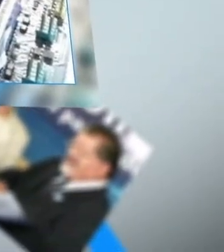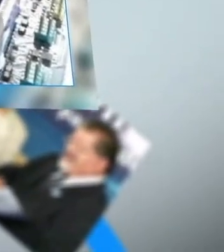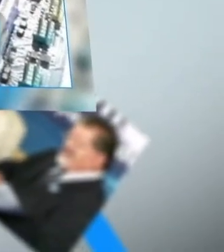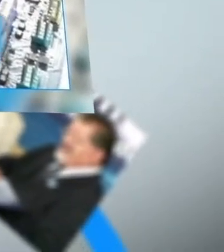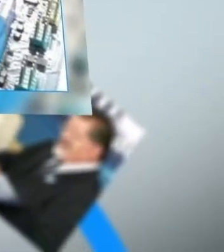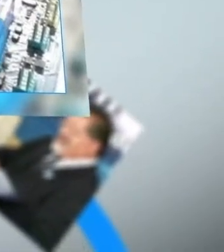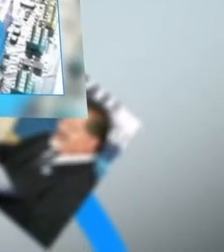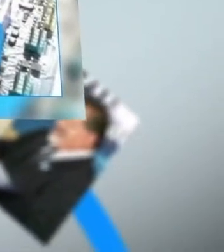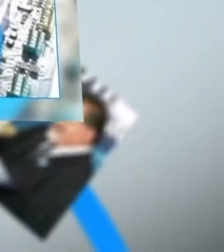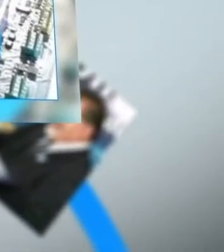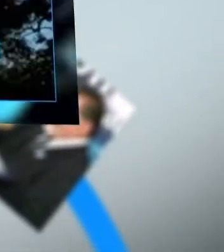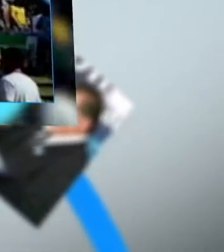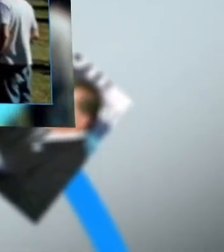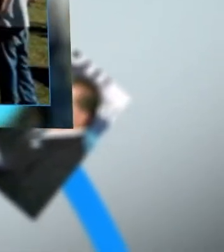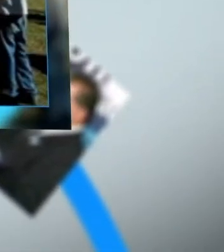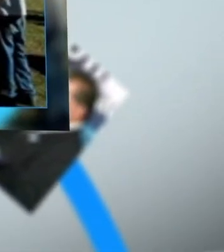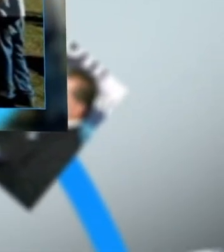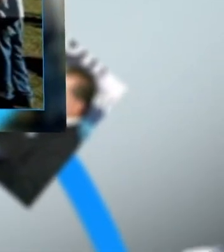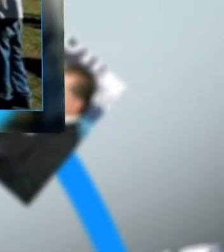prefeituras